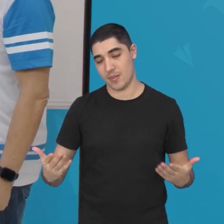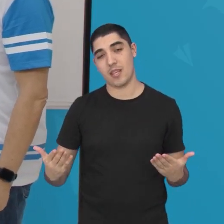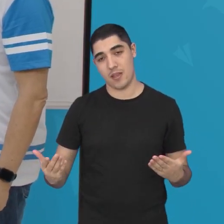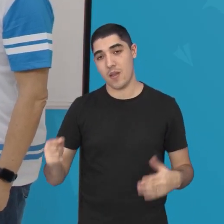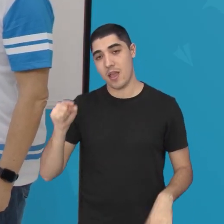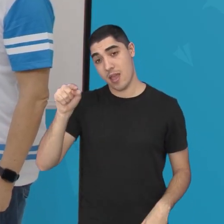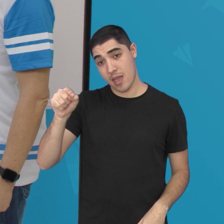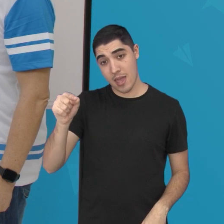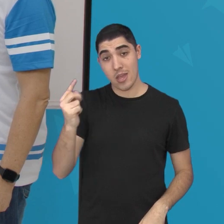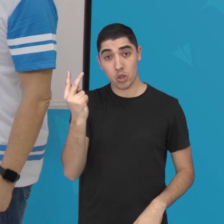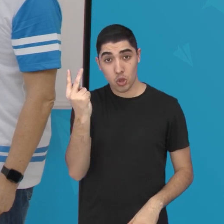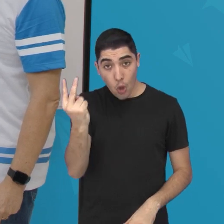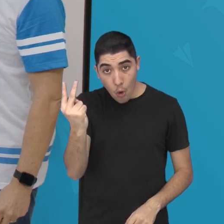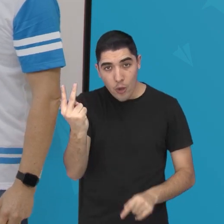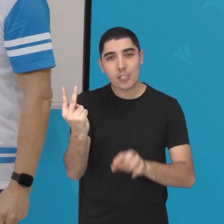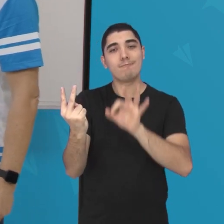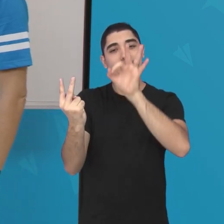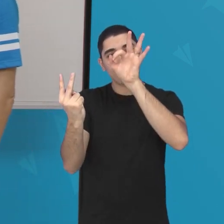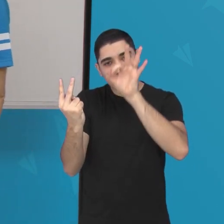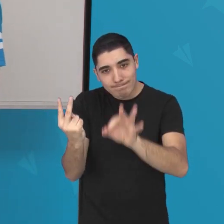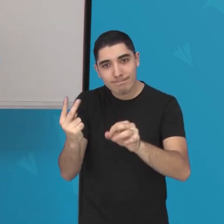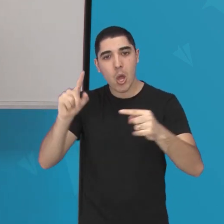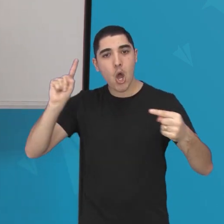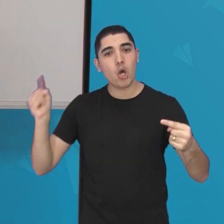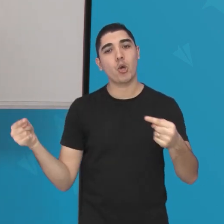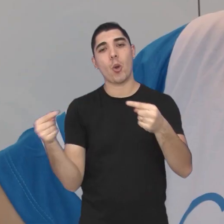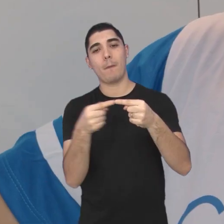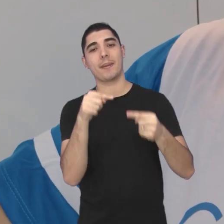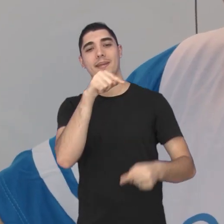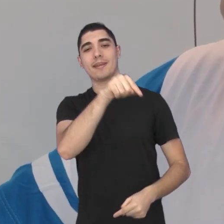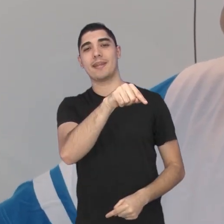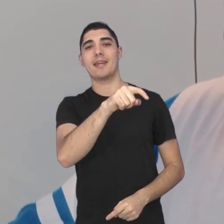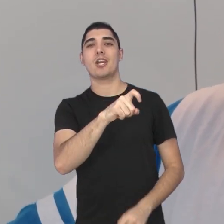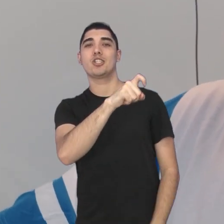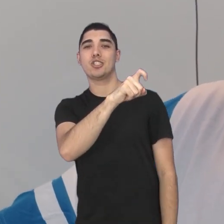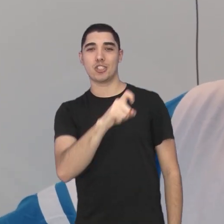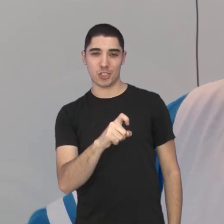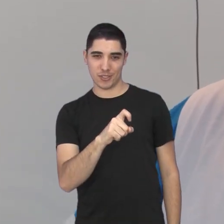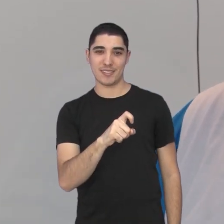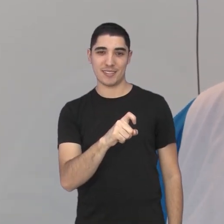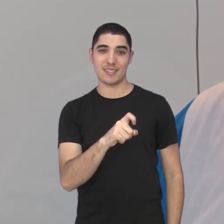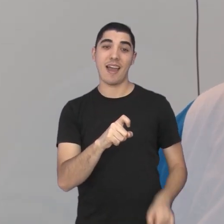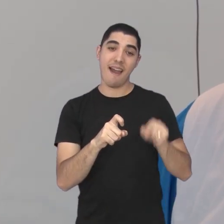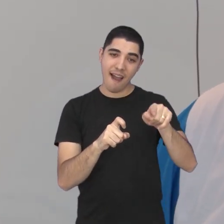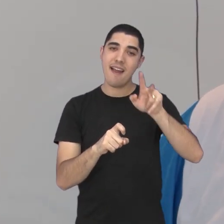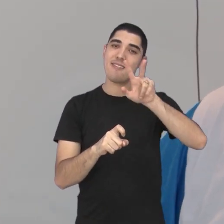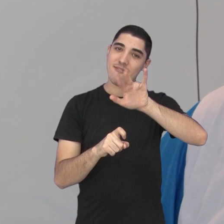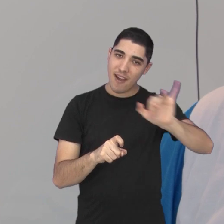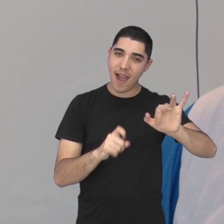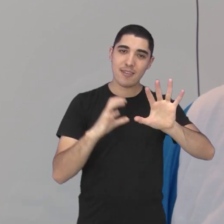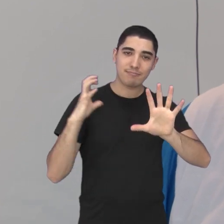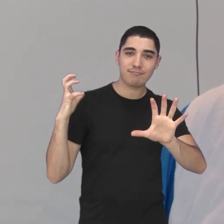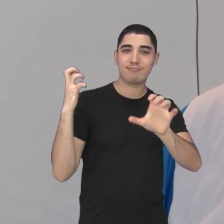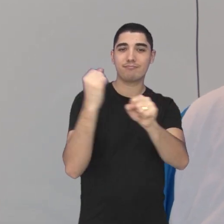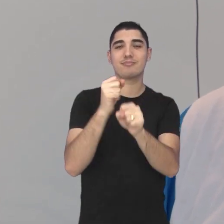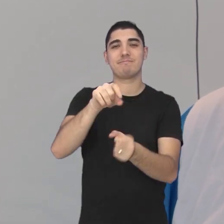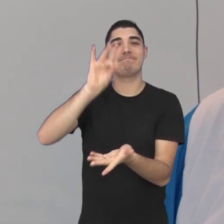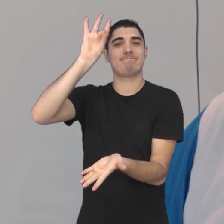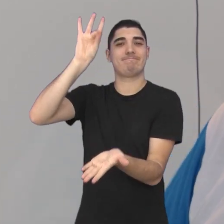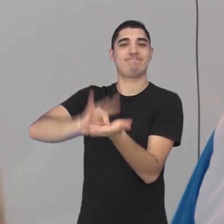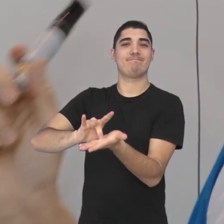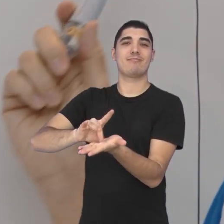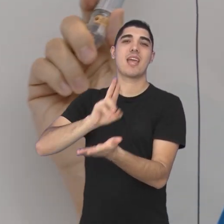Então 2 é o valor que, colocado aqui no lugar do x, vai transformar essa sentença numa sentença